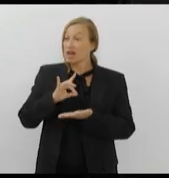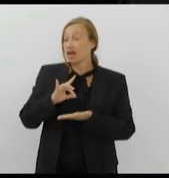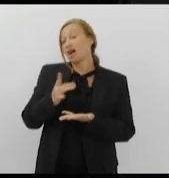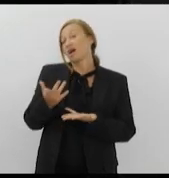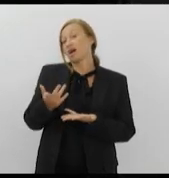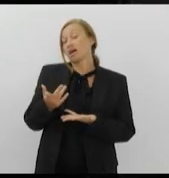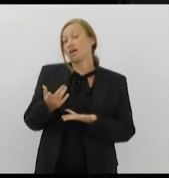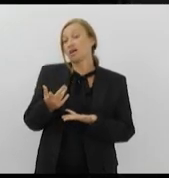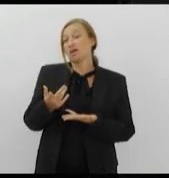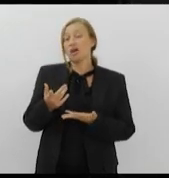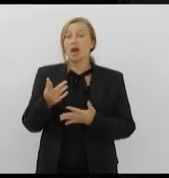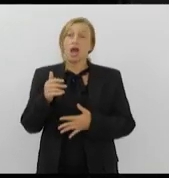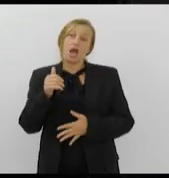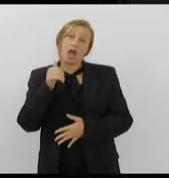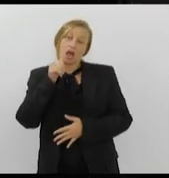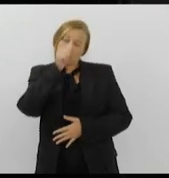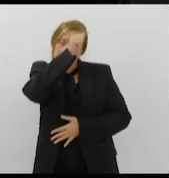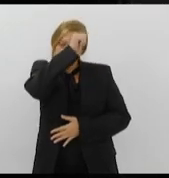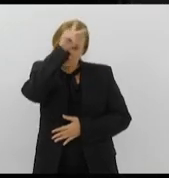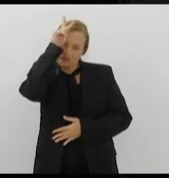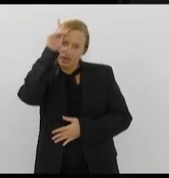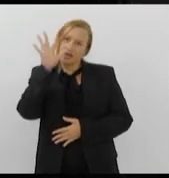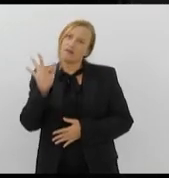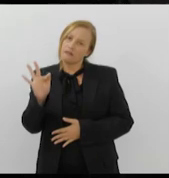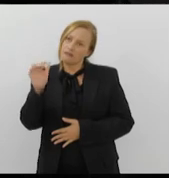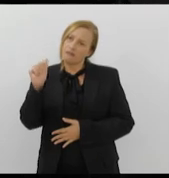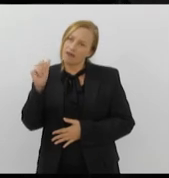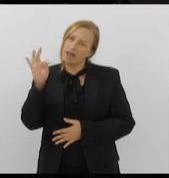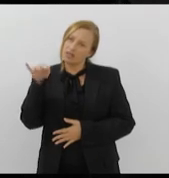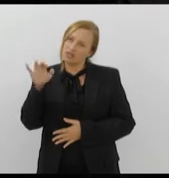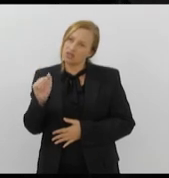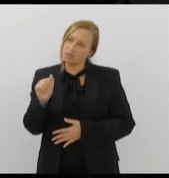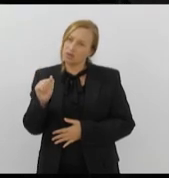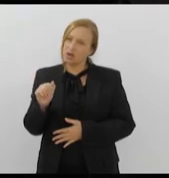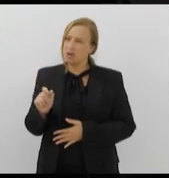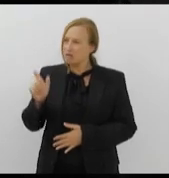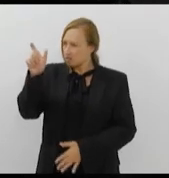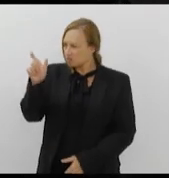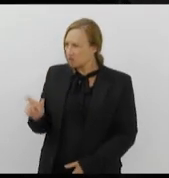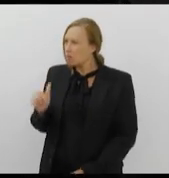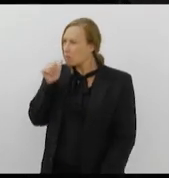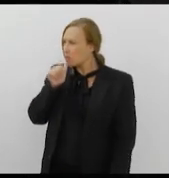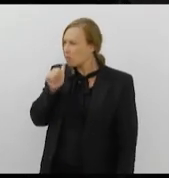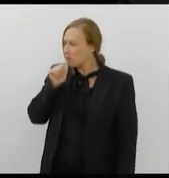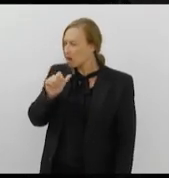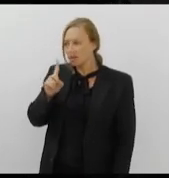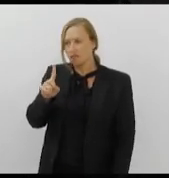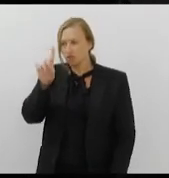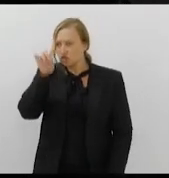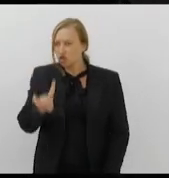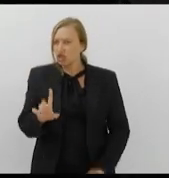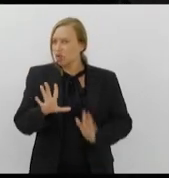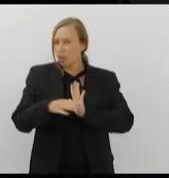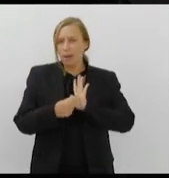prefeita Fátima, o fato de ser mulher não te dá o direito de